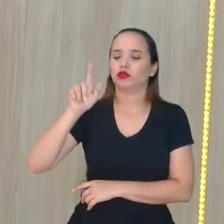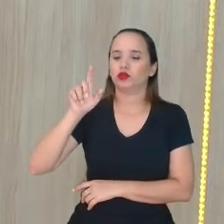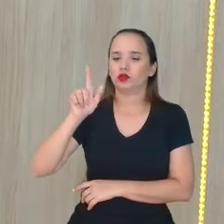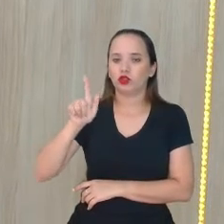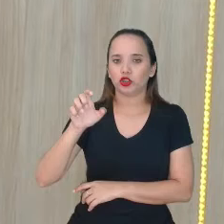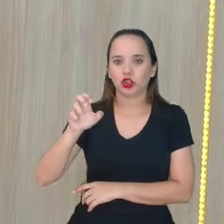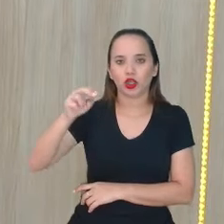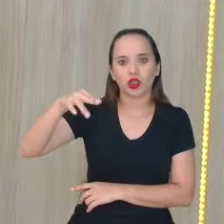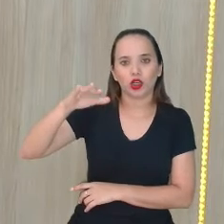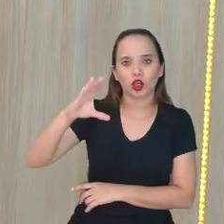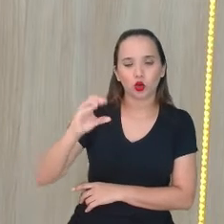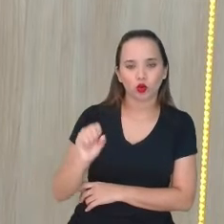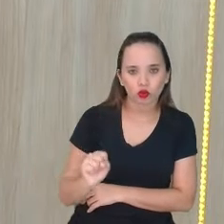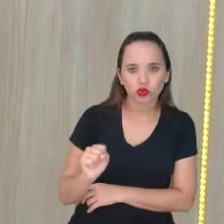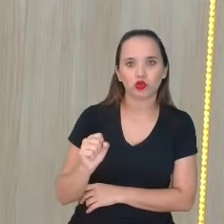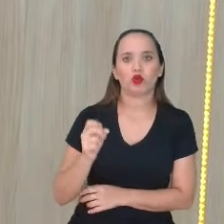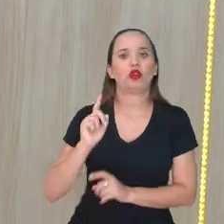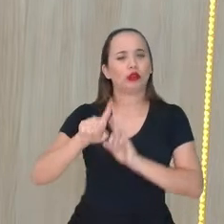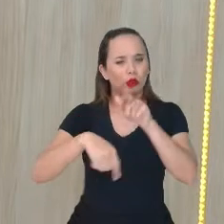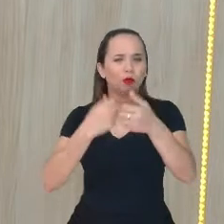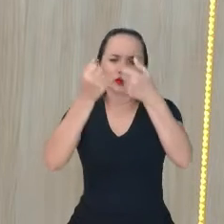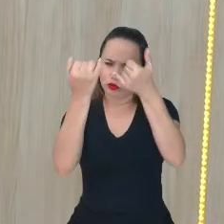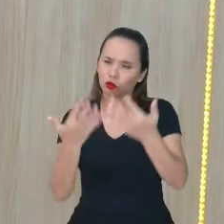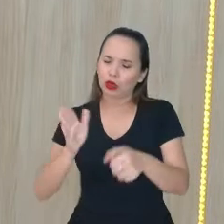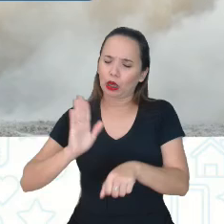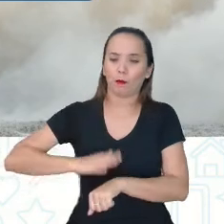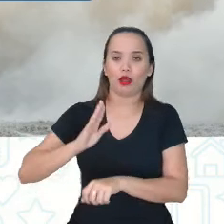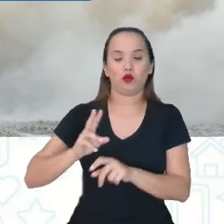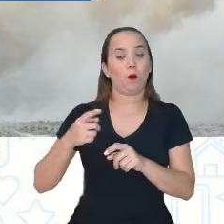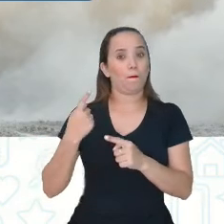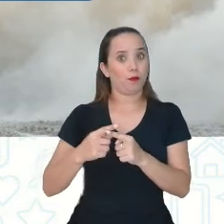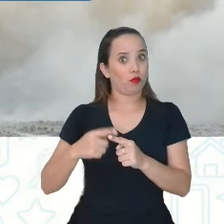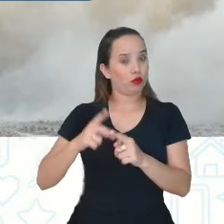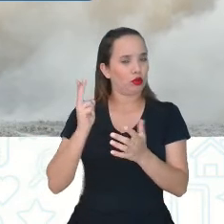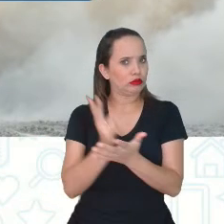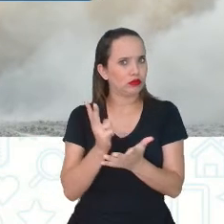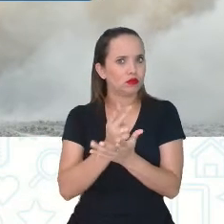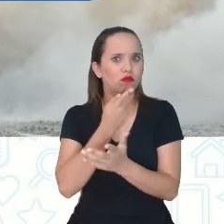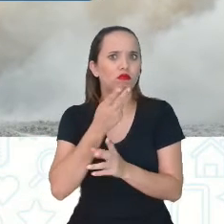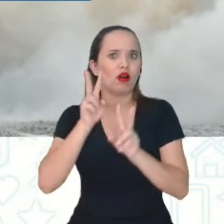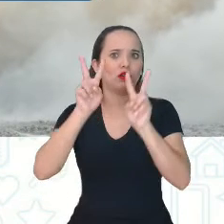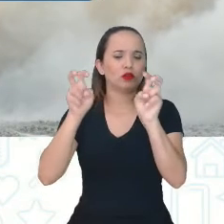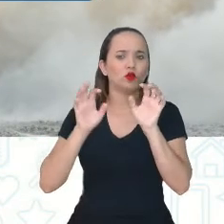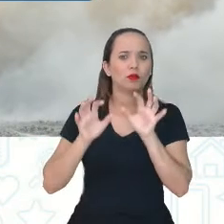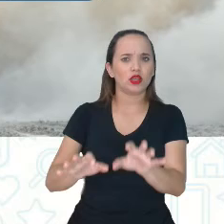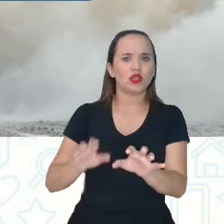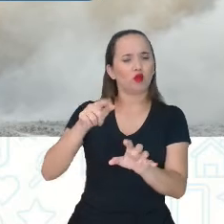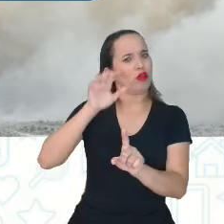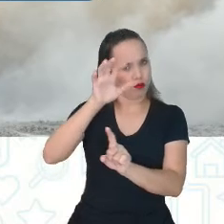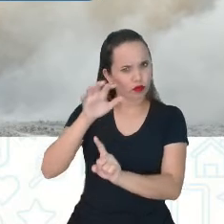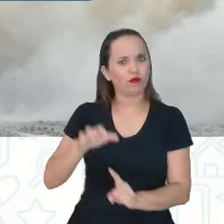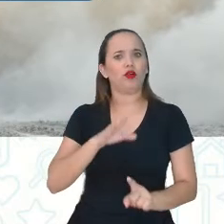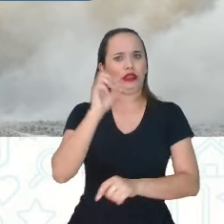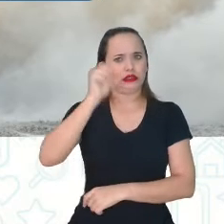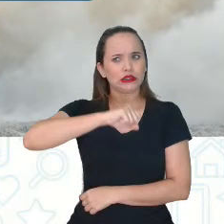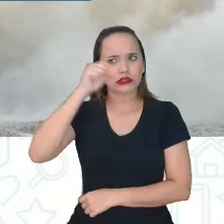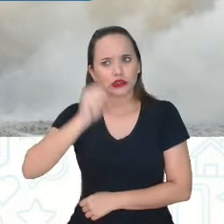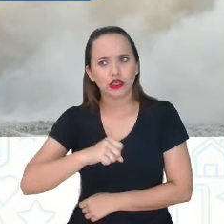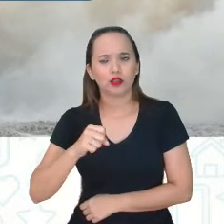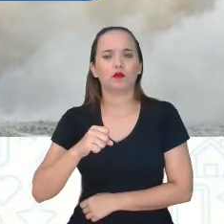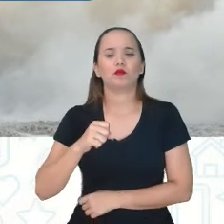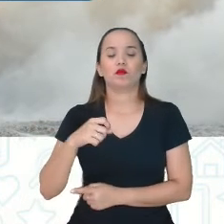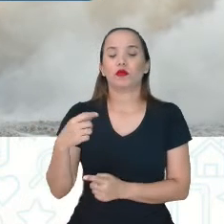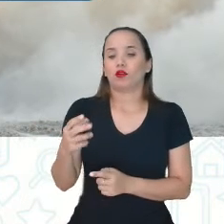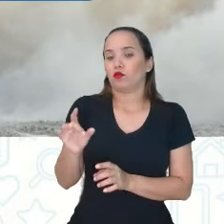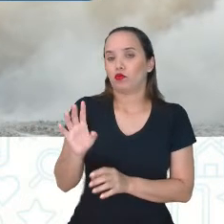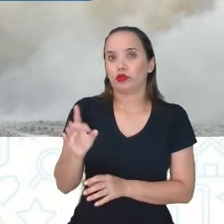a gente sempre traz essa questão aí como impactando, né, não só na